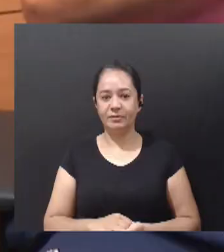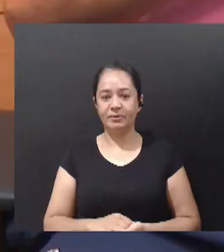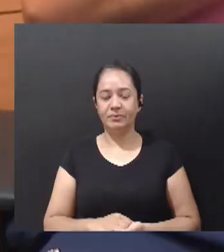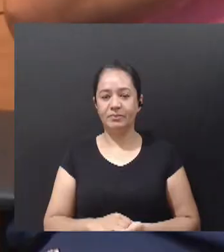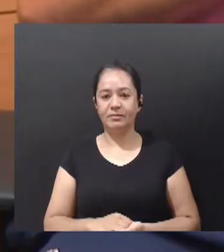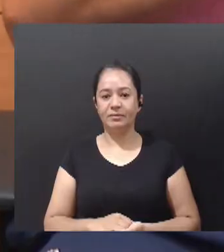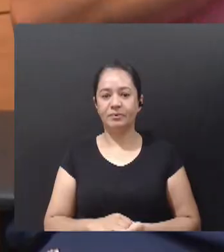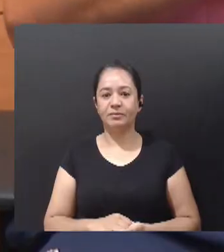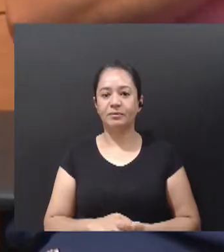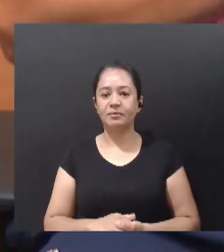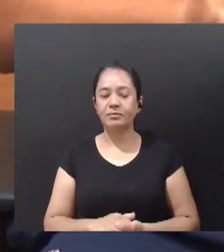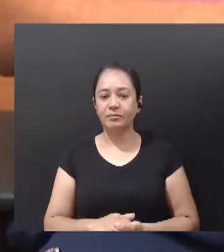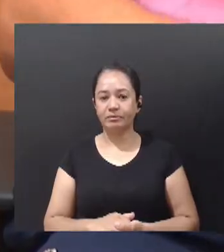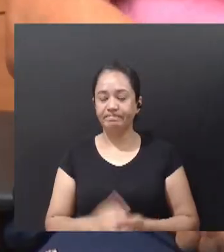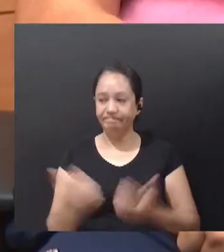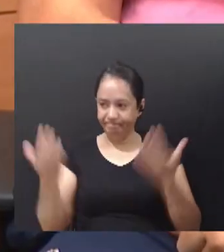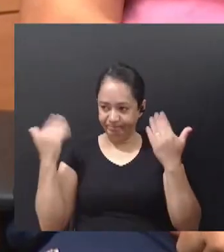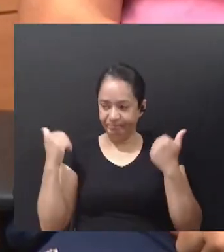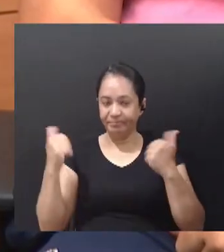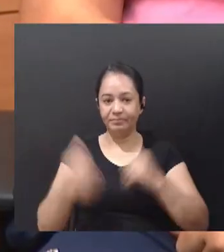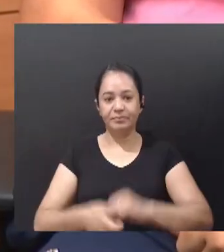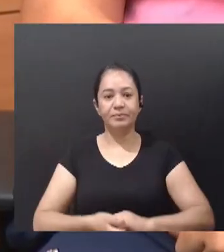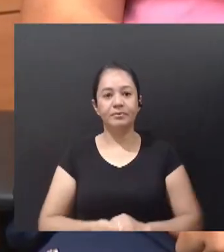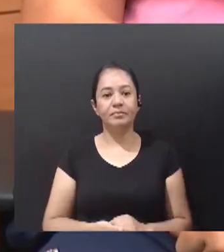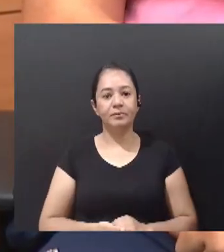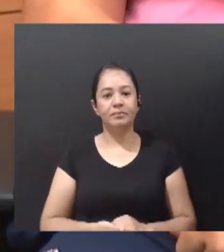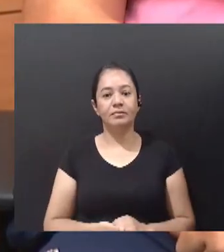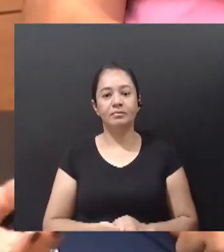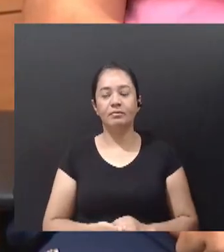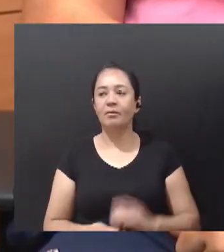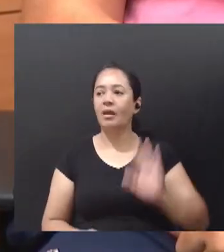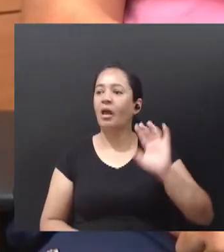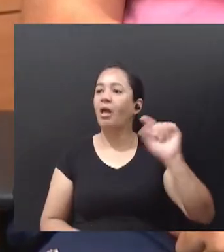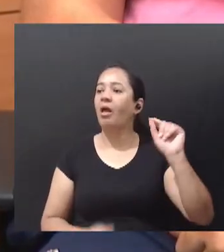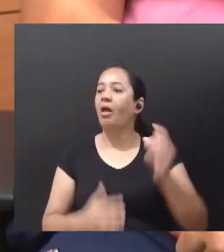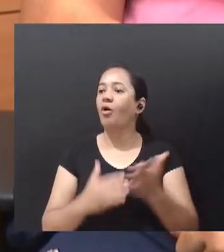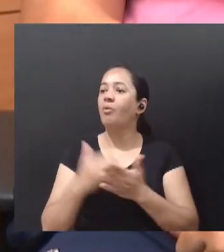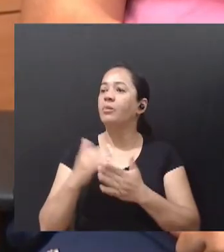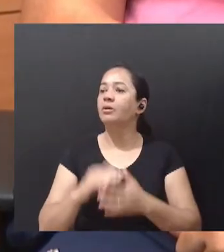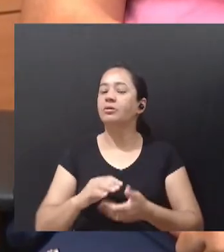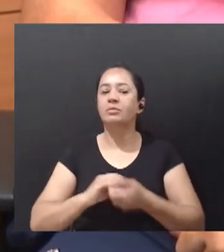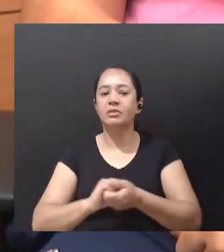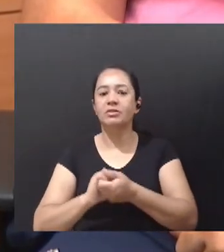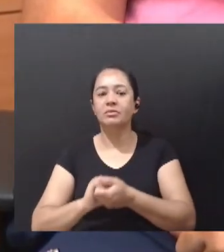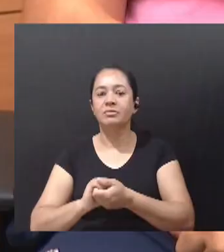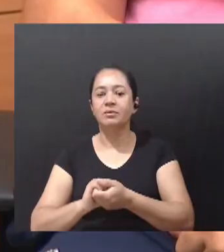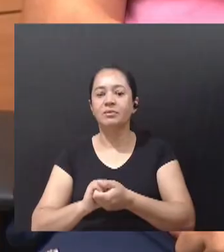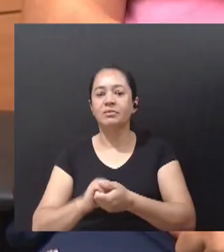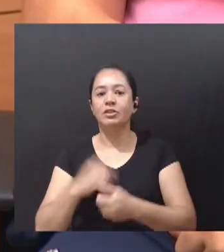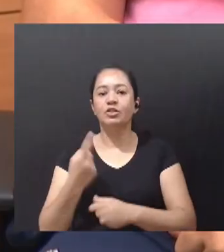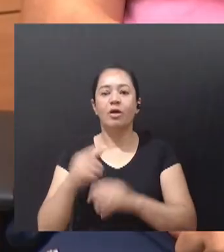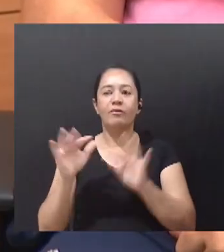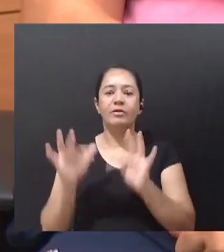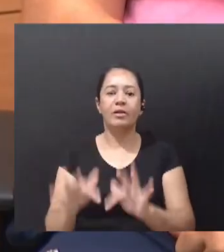Vamos lá? Quem quer começar aí, fazendo uma saudação, para a gente finalizar aqui com o